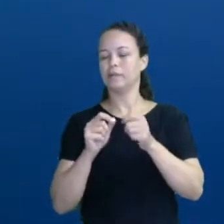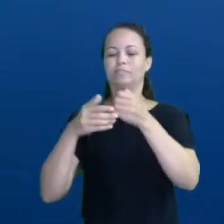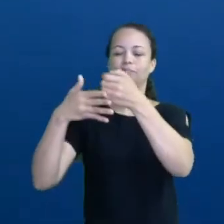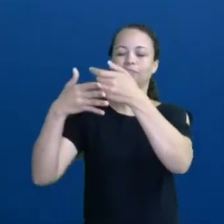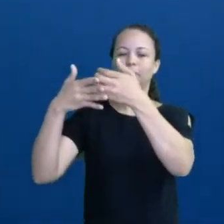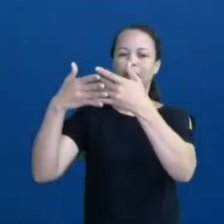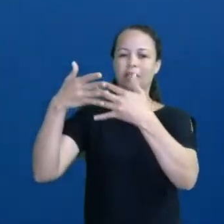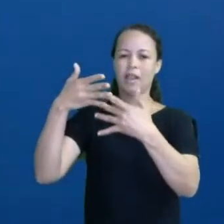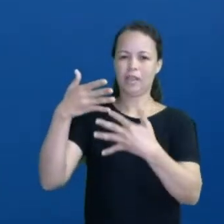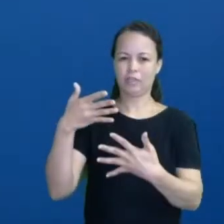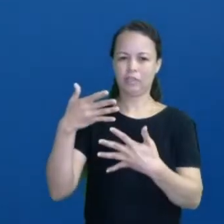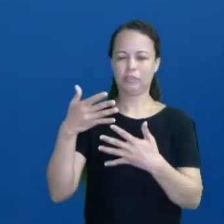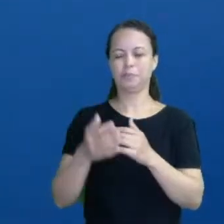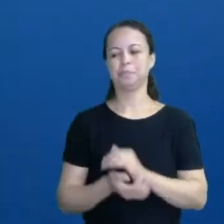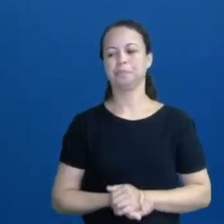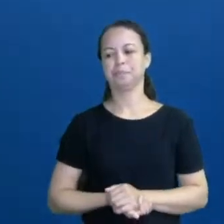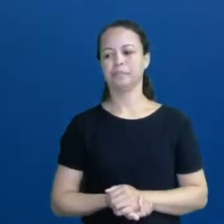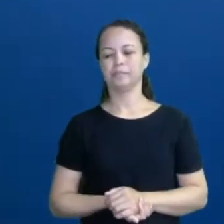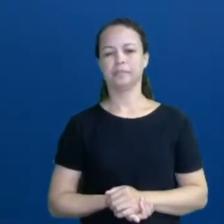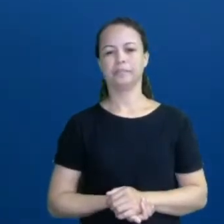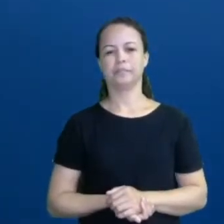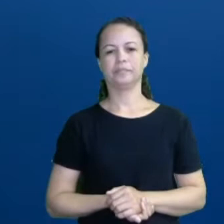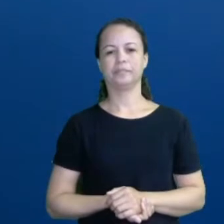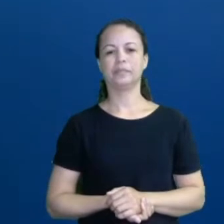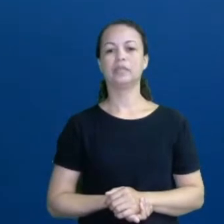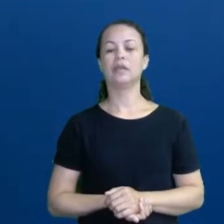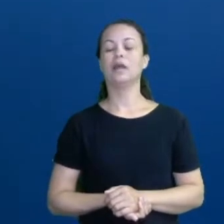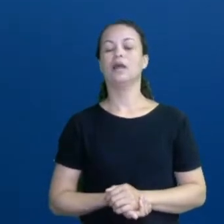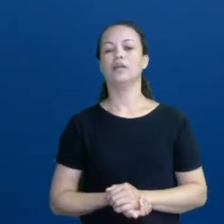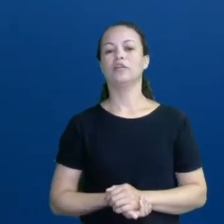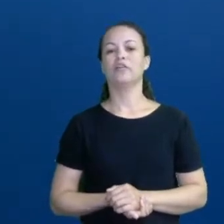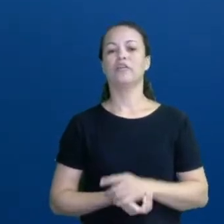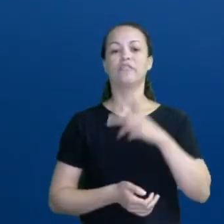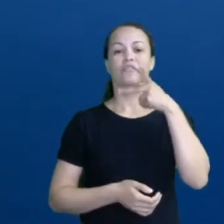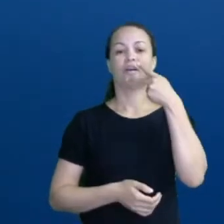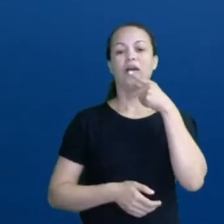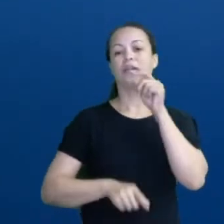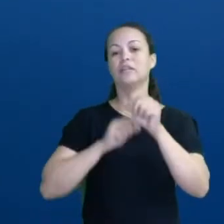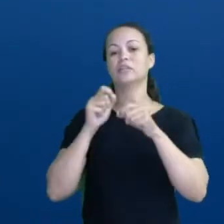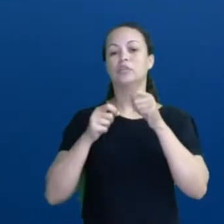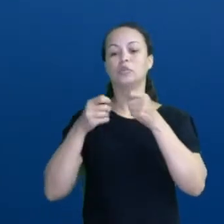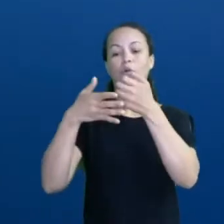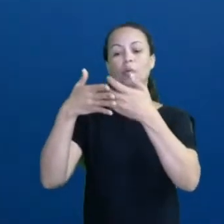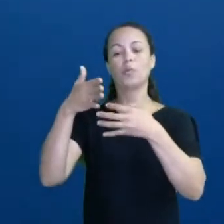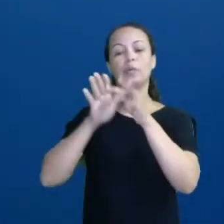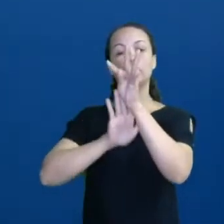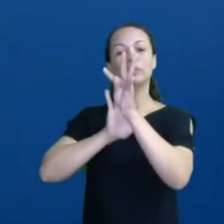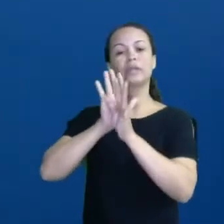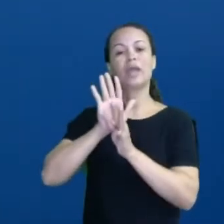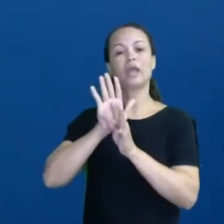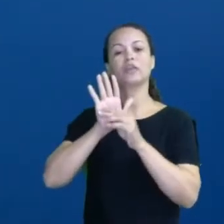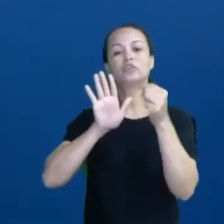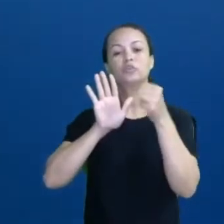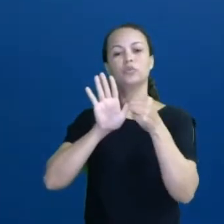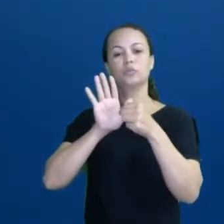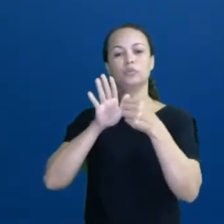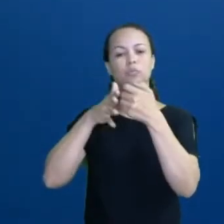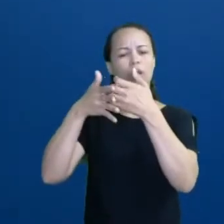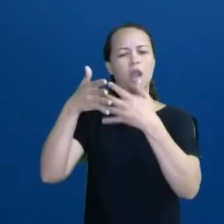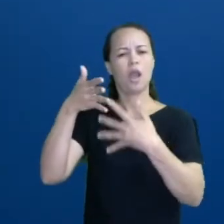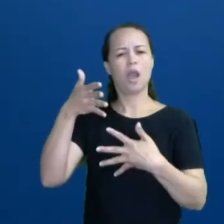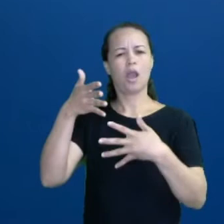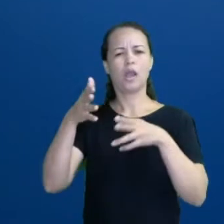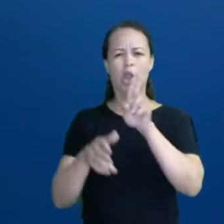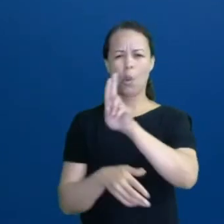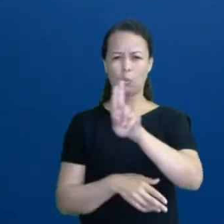lista. E sobre o que fala esse texto, ou seja, qual é o assunto dessa lista?